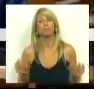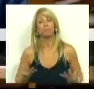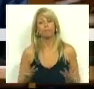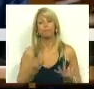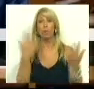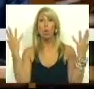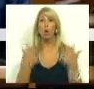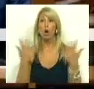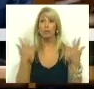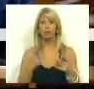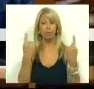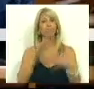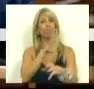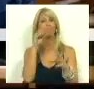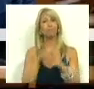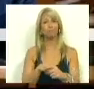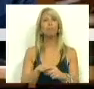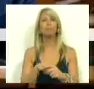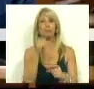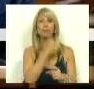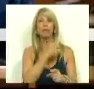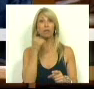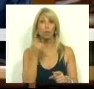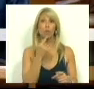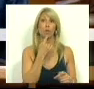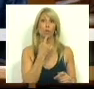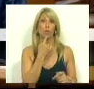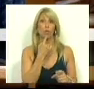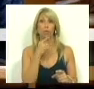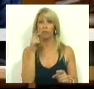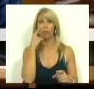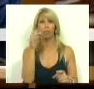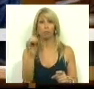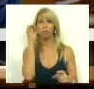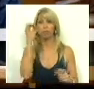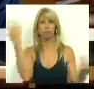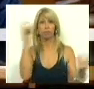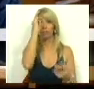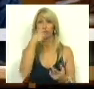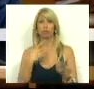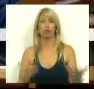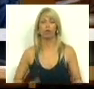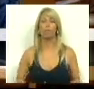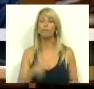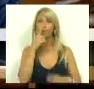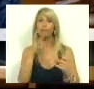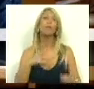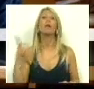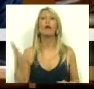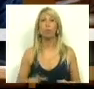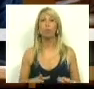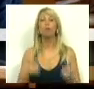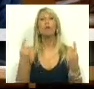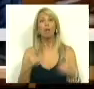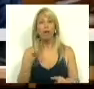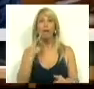orçamento transporta consigo uma onda de sacrifícios sem paralelo na nossa história. Os portugueses levam com uma brutal